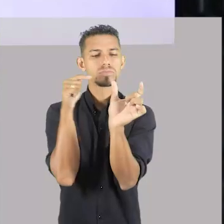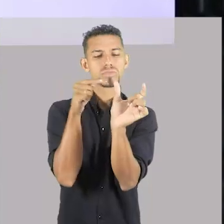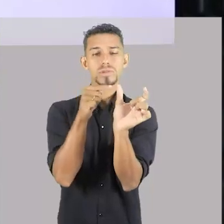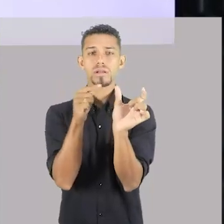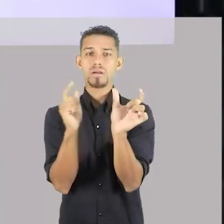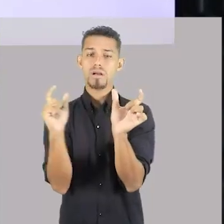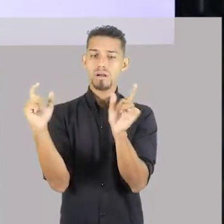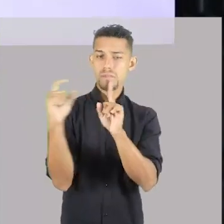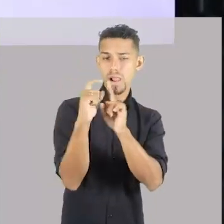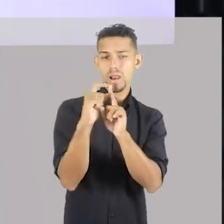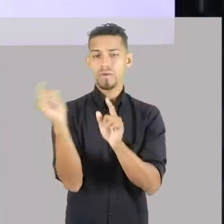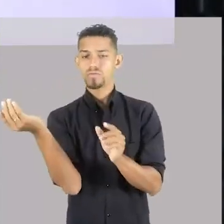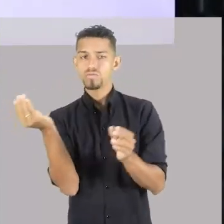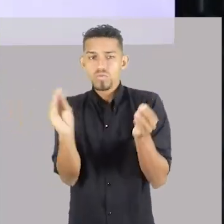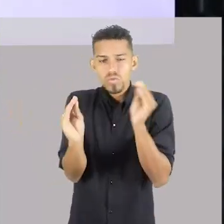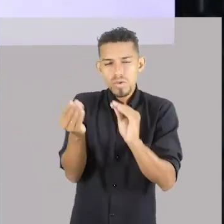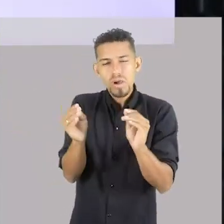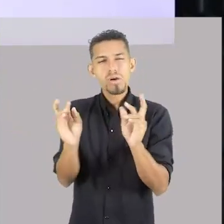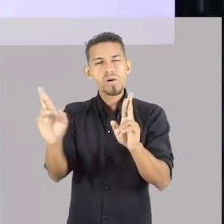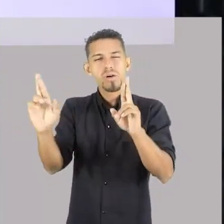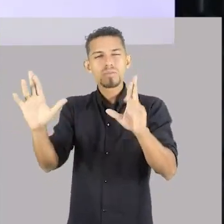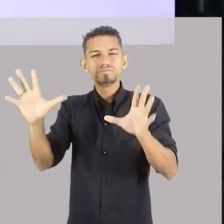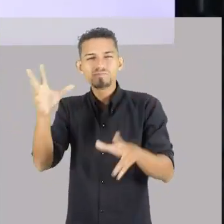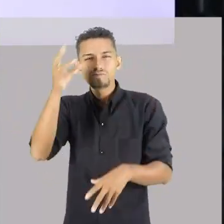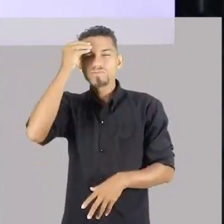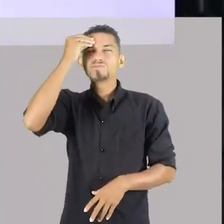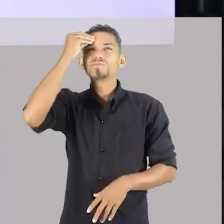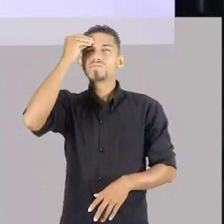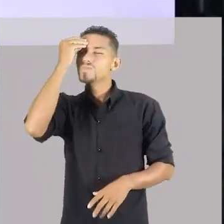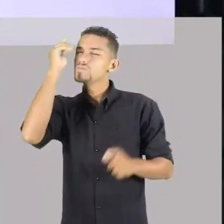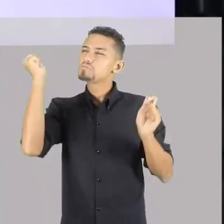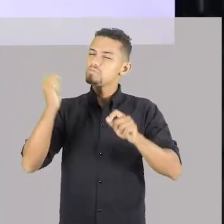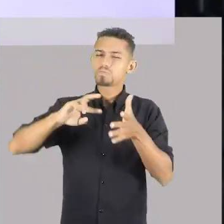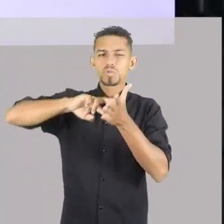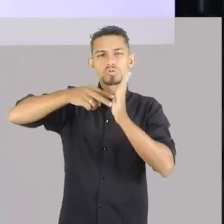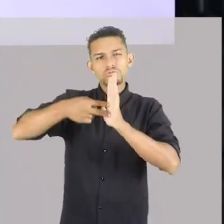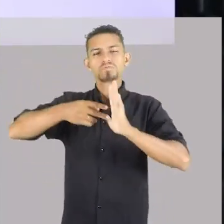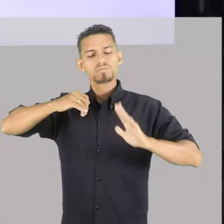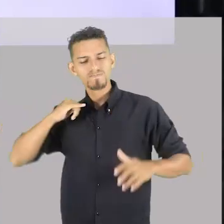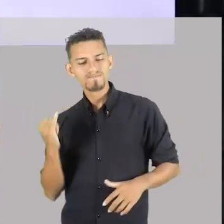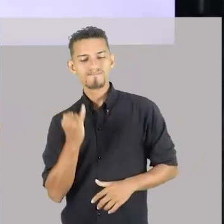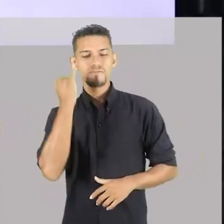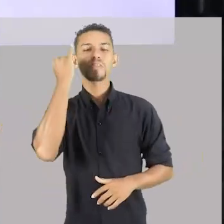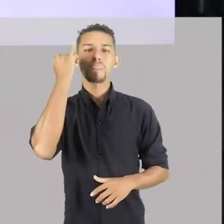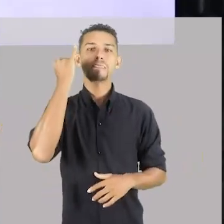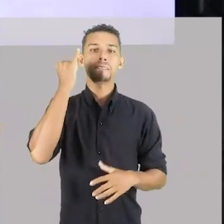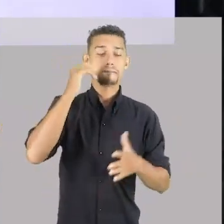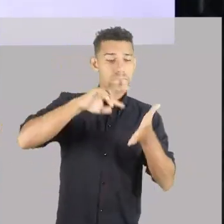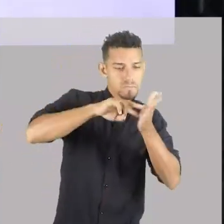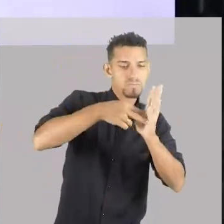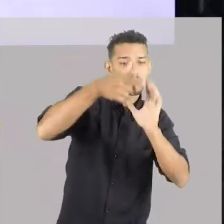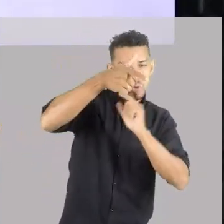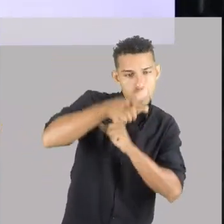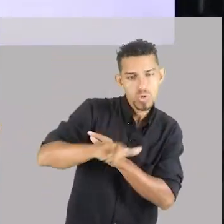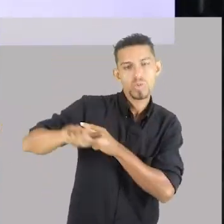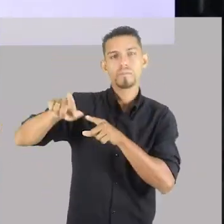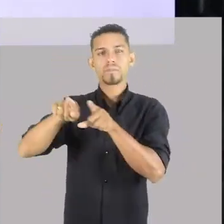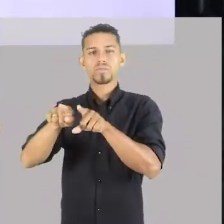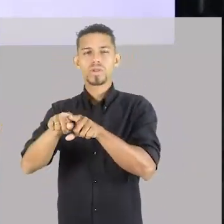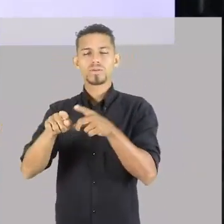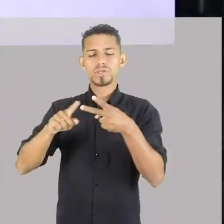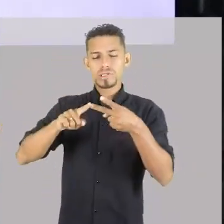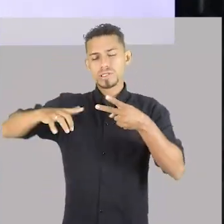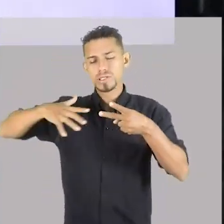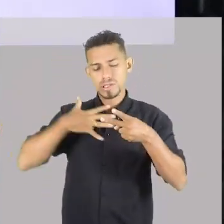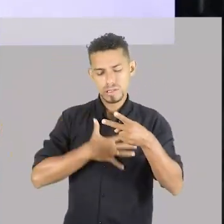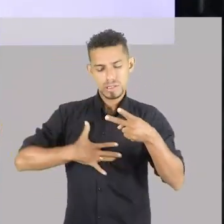palavra ali dentro de uma perspectiva, né, de ressignificação, dentro de uma perspectiva de prazer, dentro